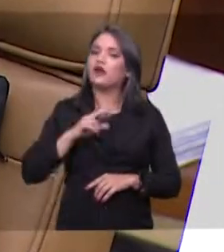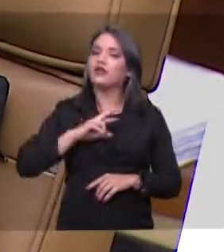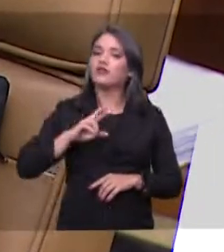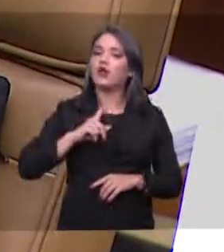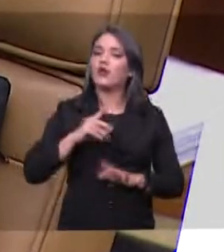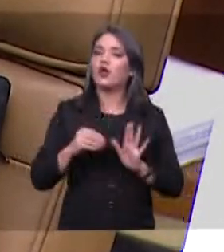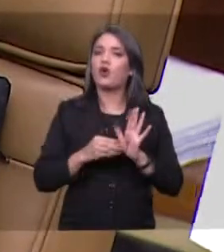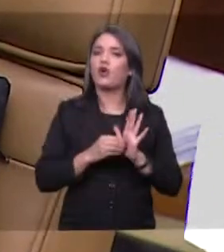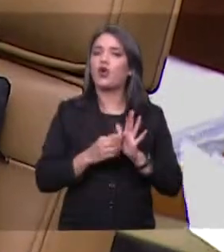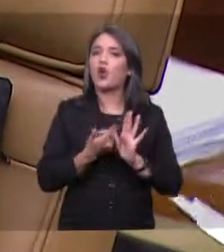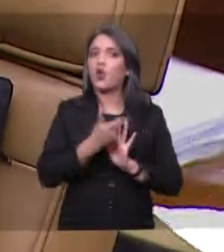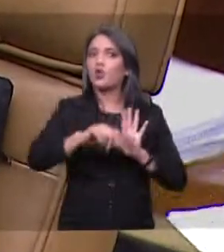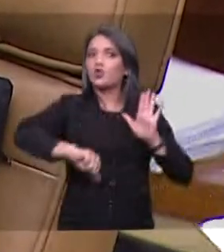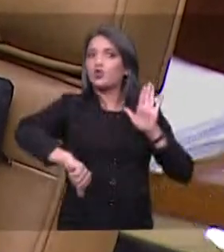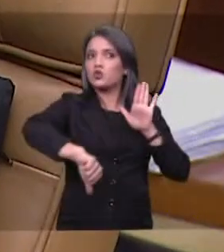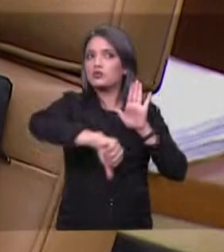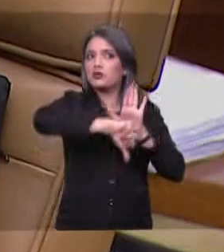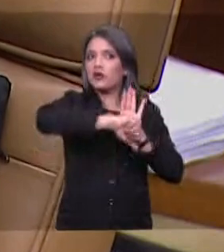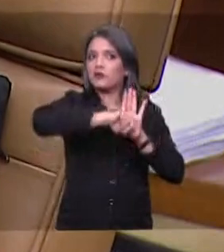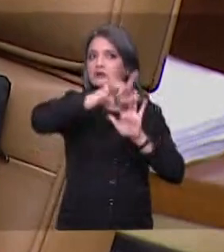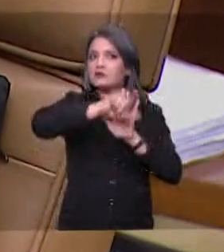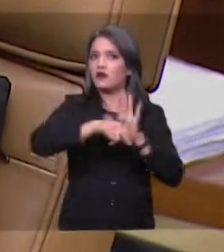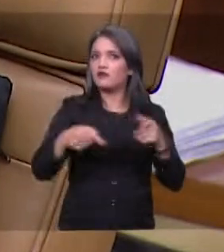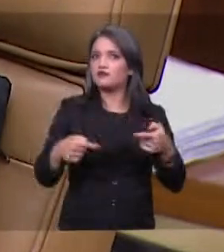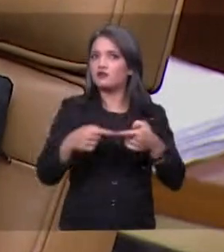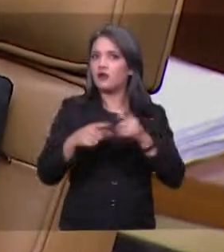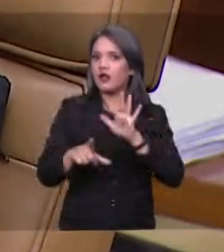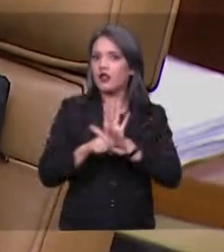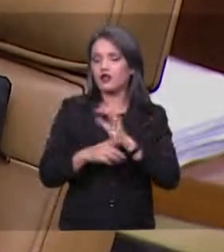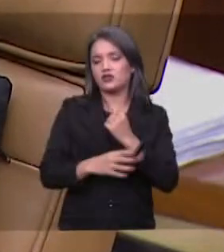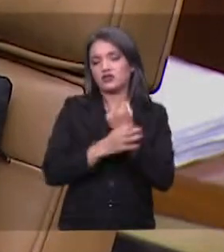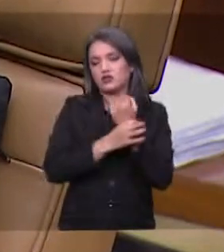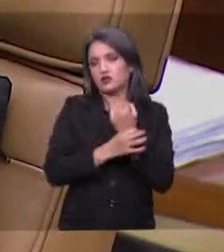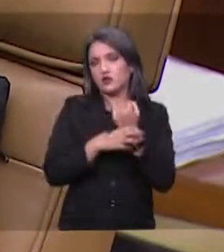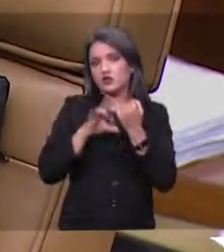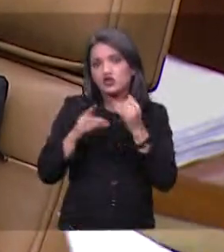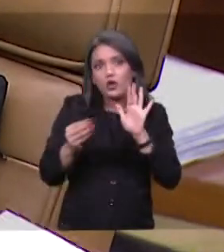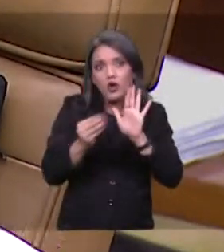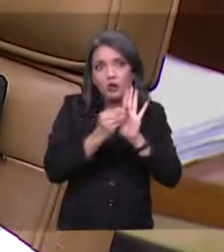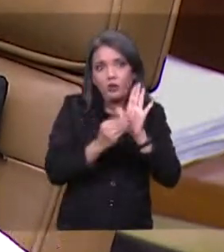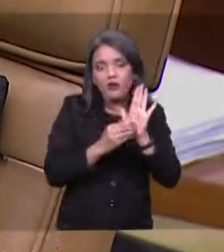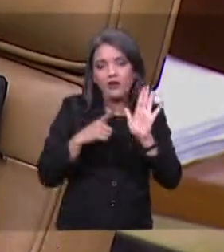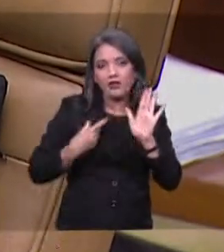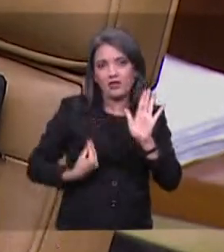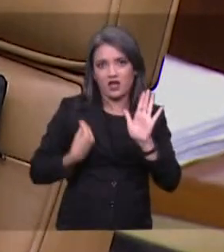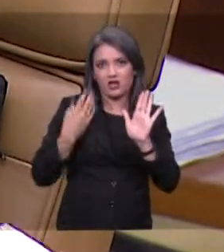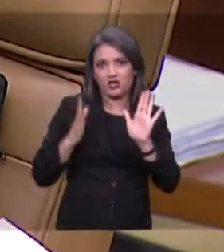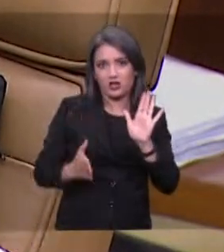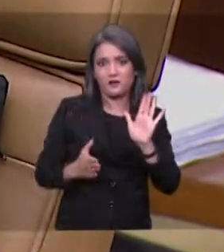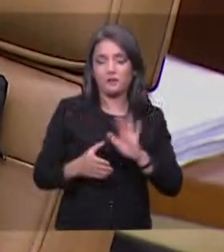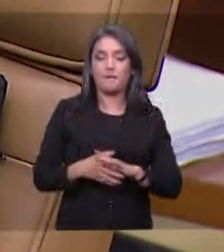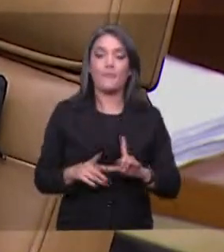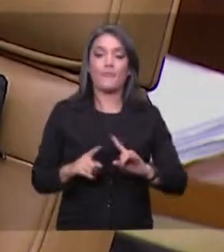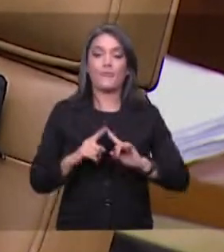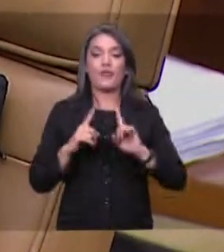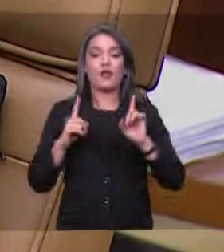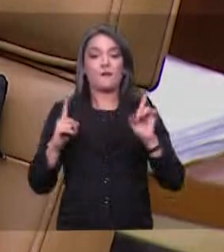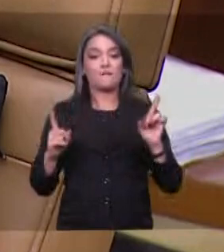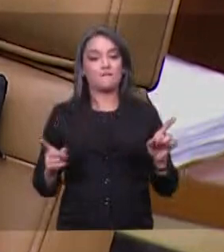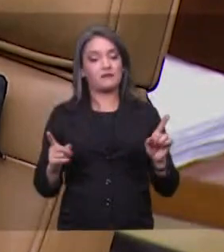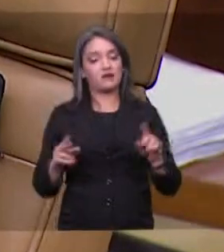lei de garantias, além dos que a própria lei estabeleceu. Mas, pelas